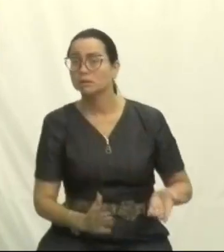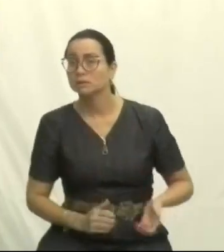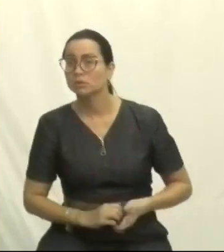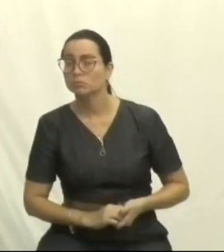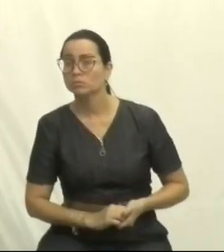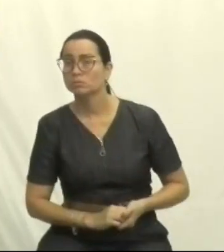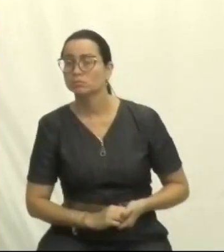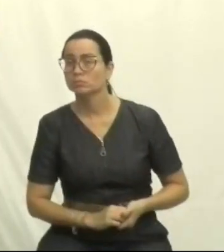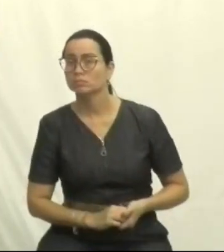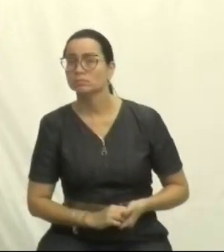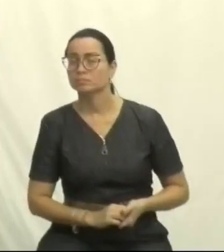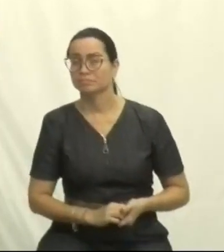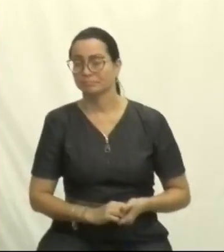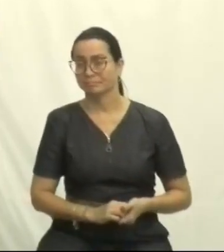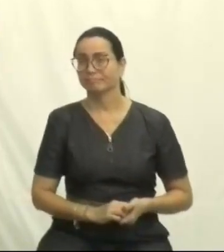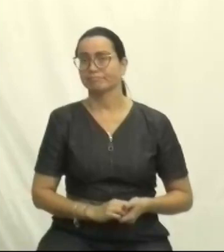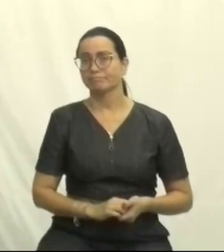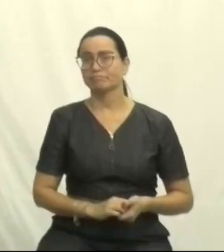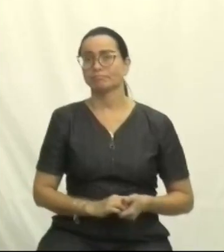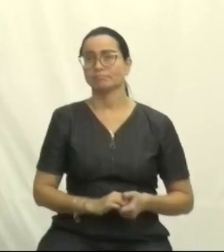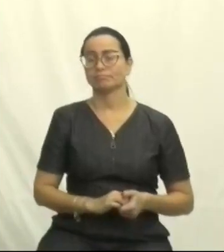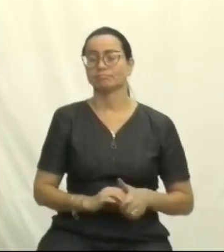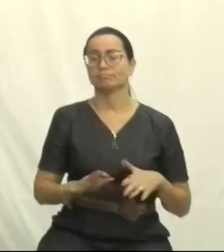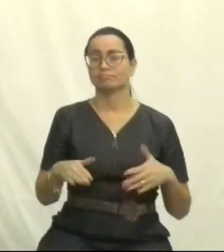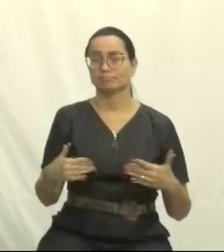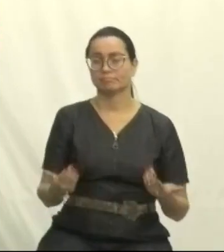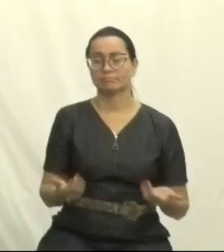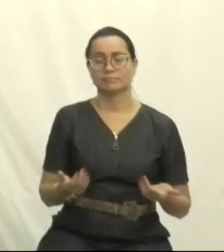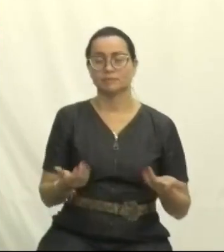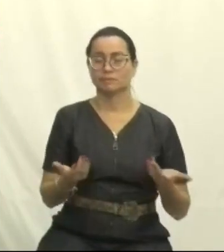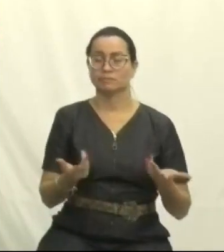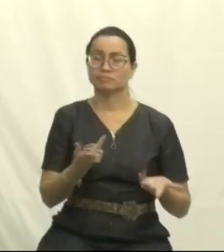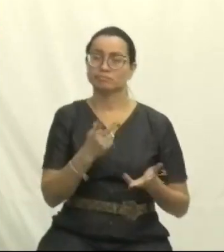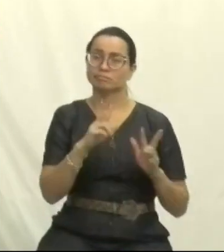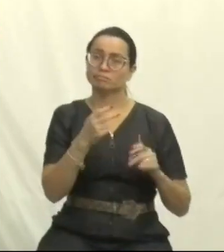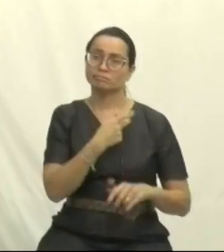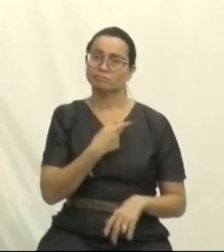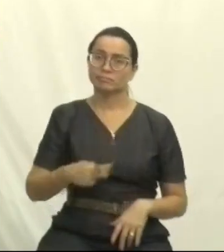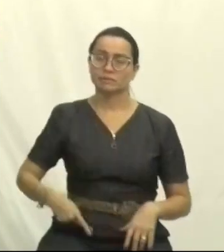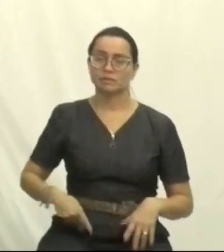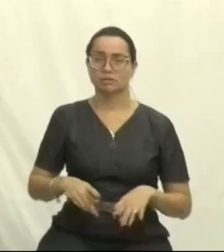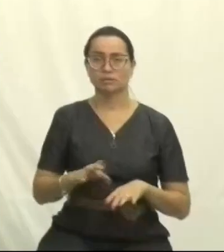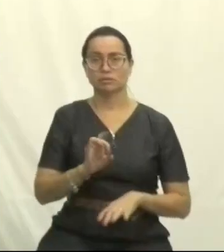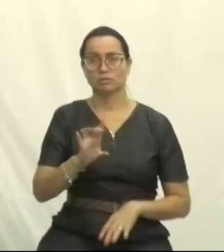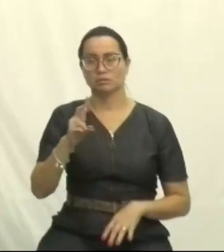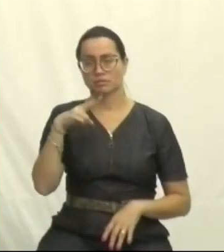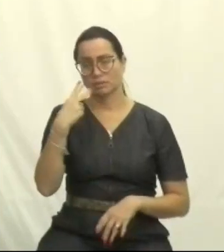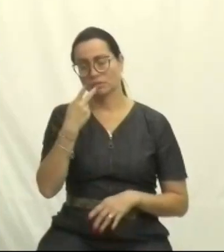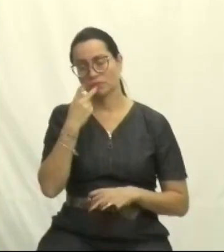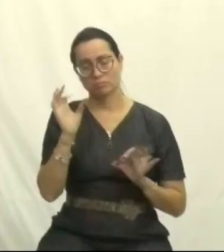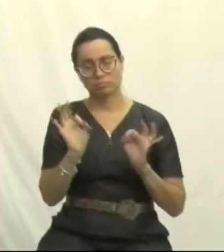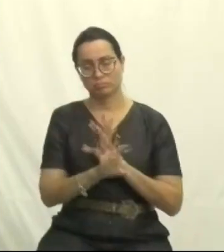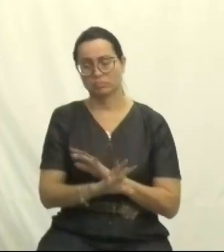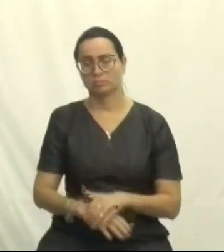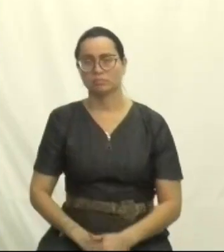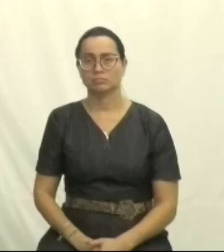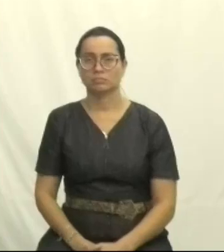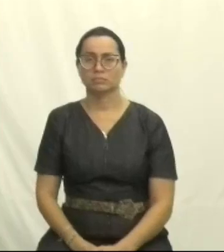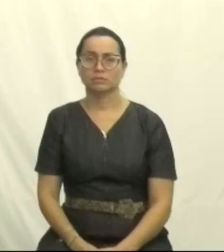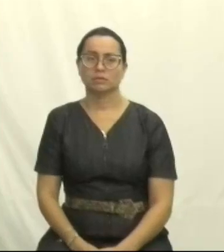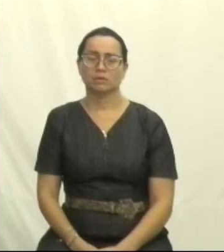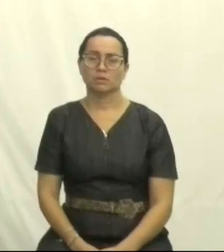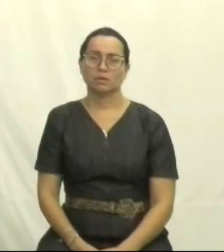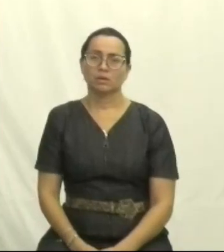manteve a autonomia do Banco Central. É isso, senhor presidente, demais vereadores. Registrar a presença